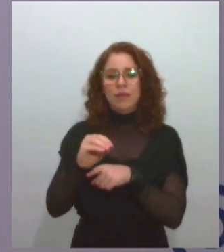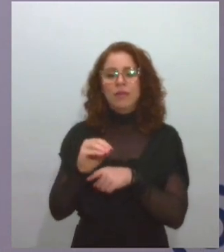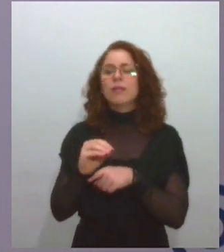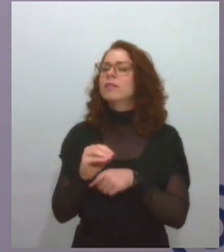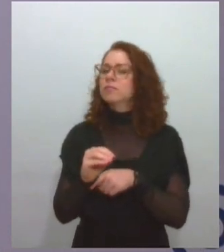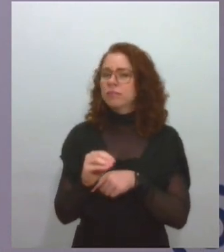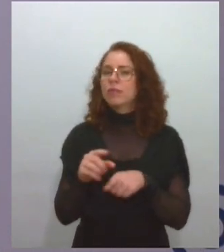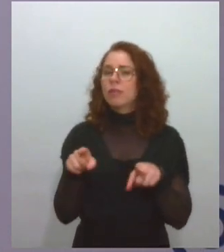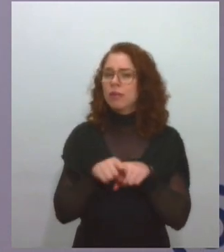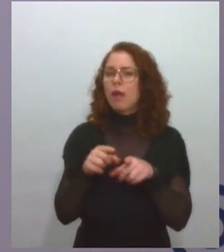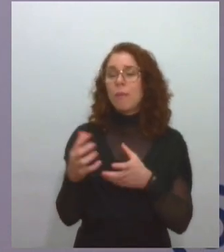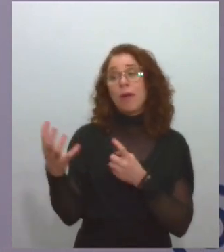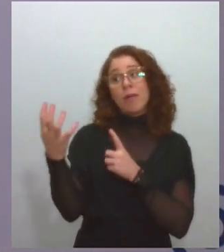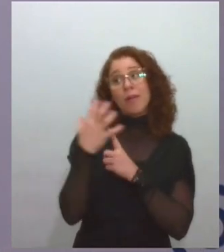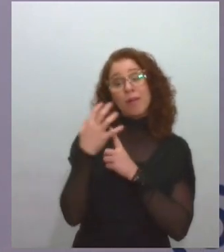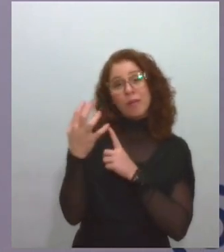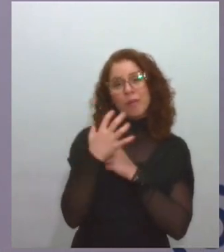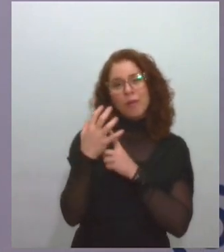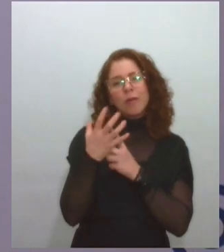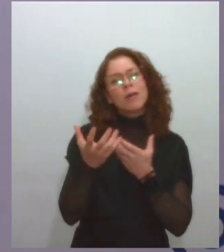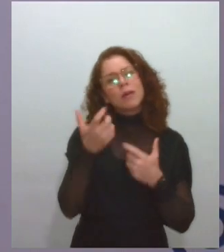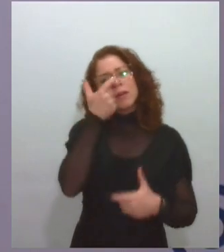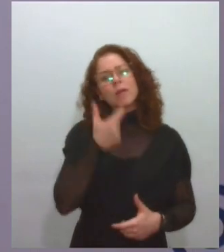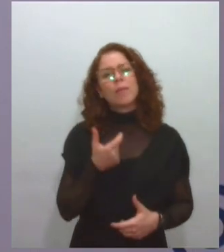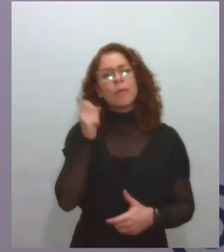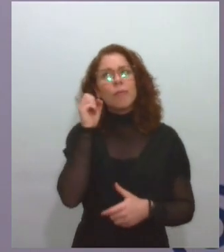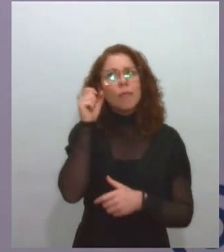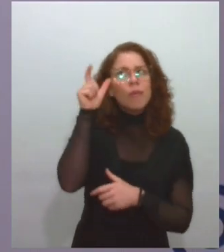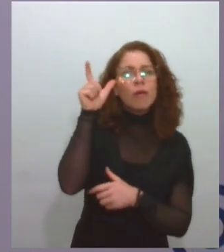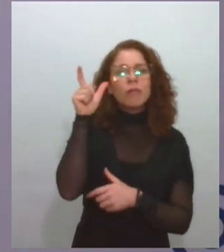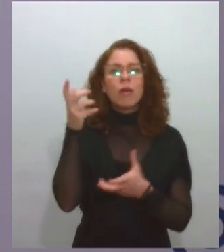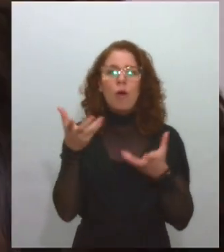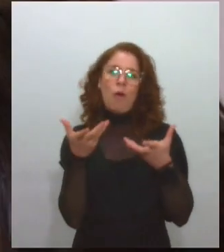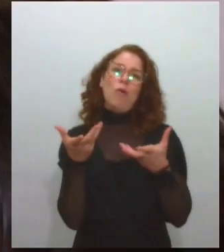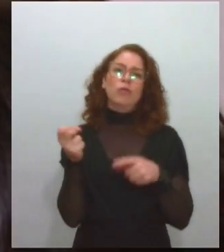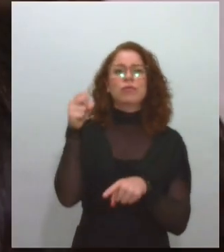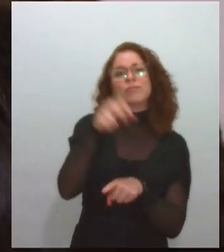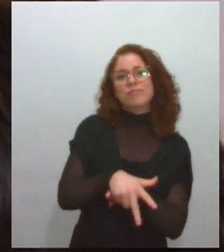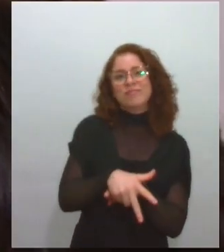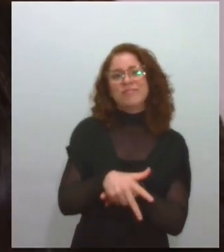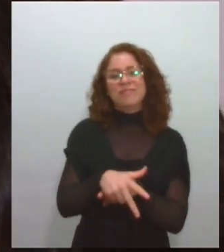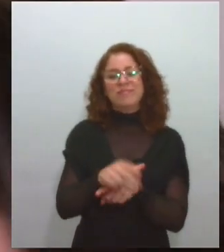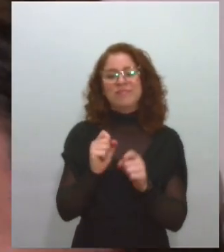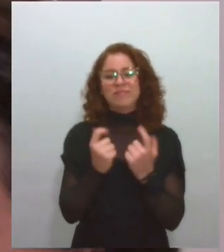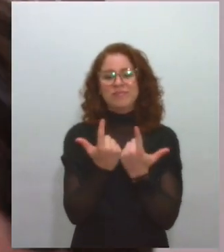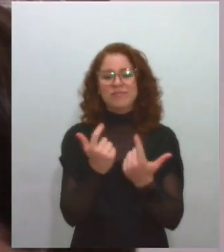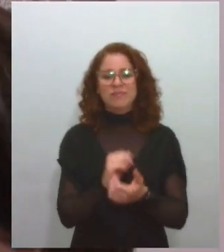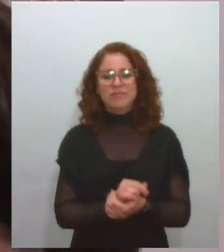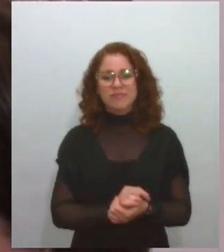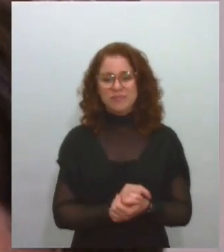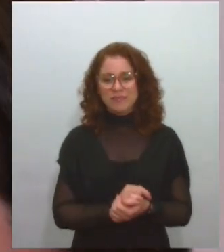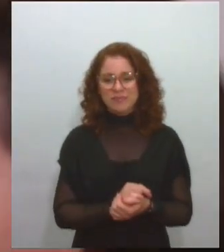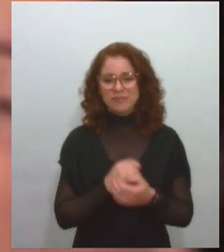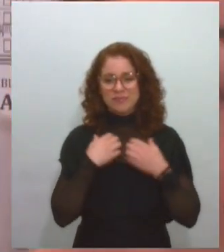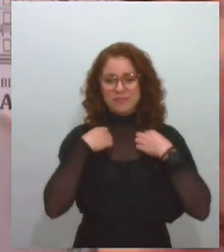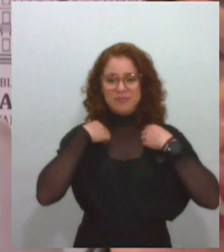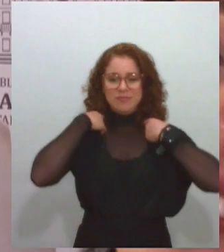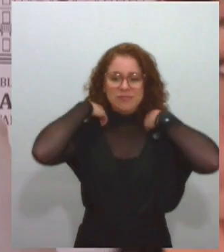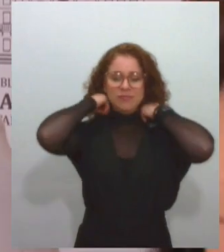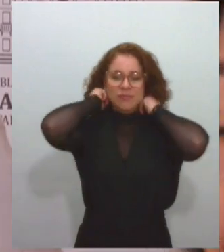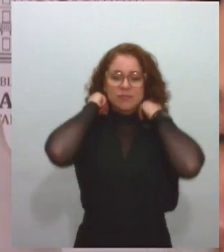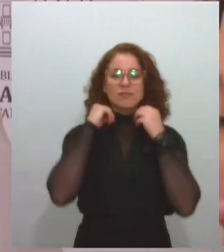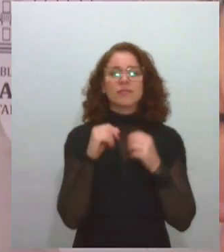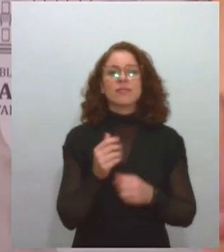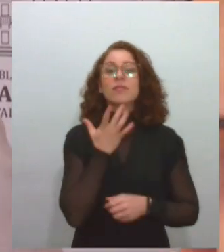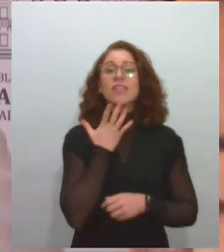estimulou, né, e me despertou para que hoje eu estivesse aqui onde estou. E esse desejo de fazer parte do universo das